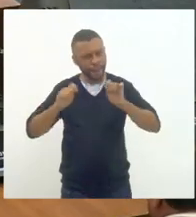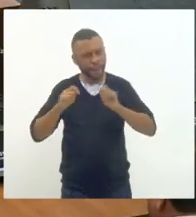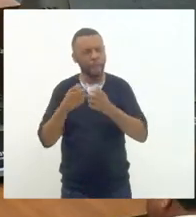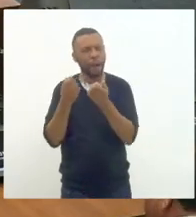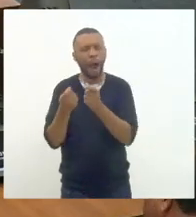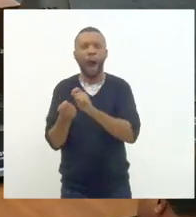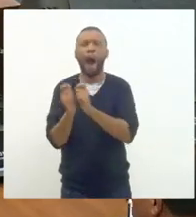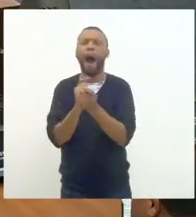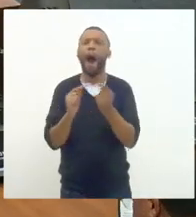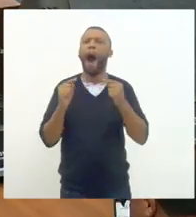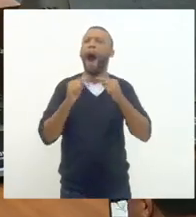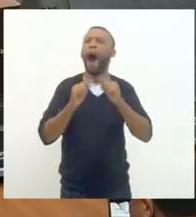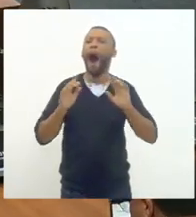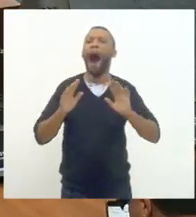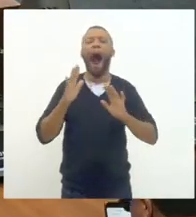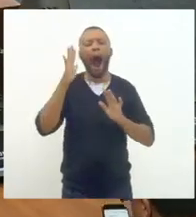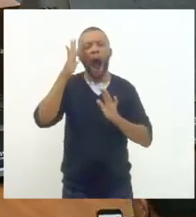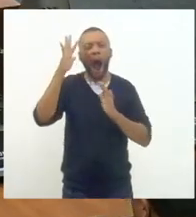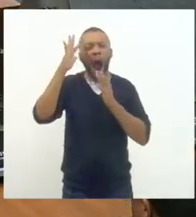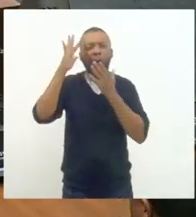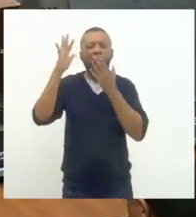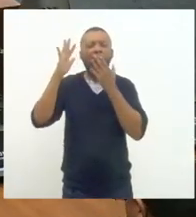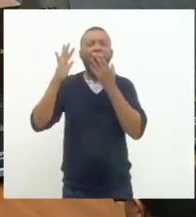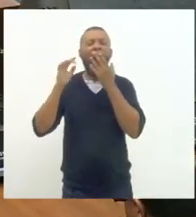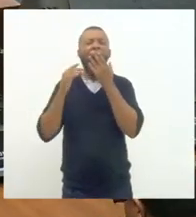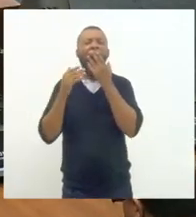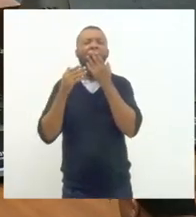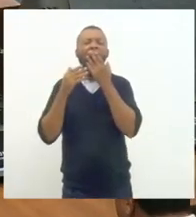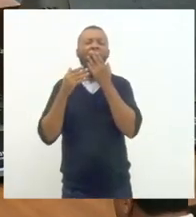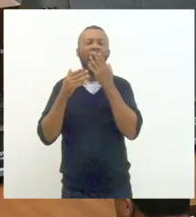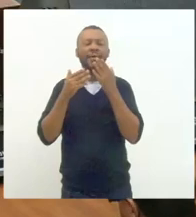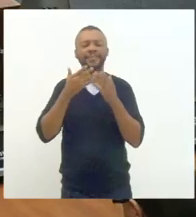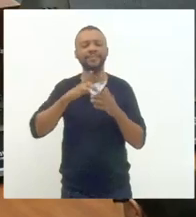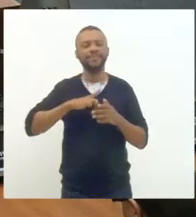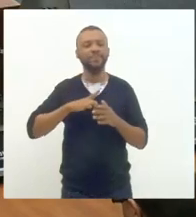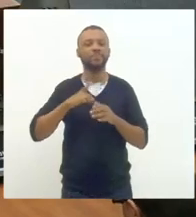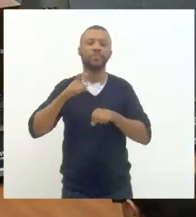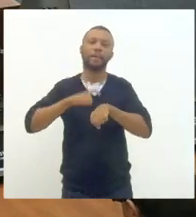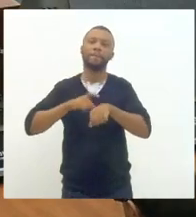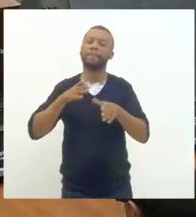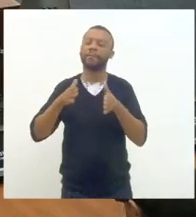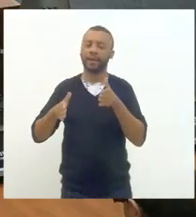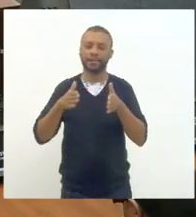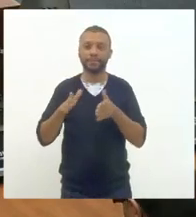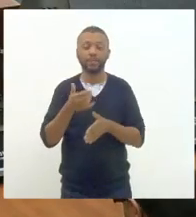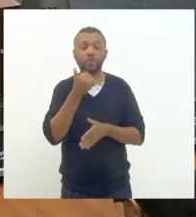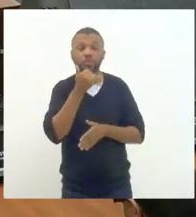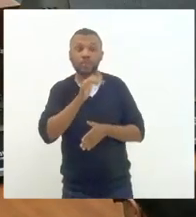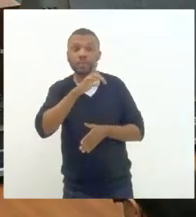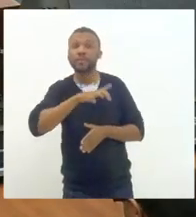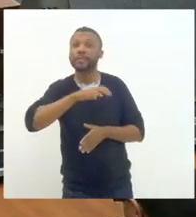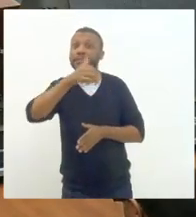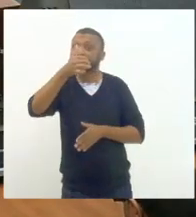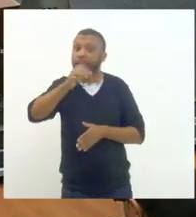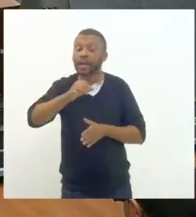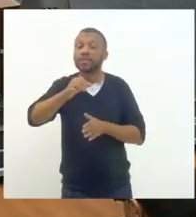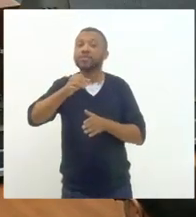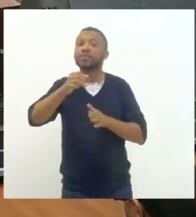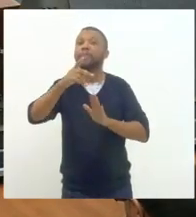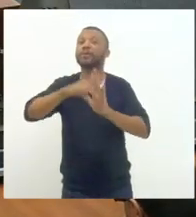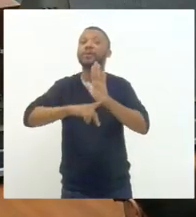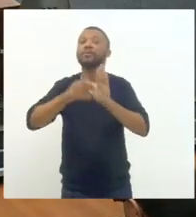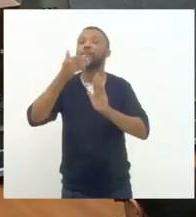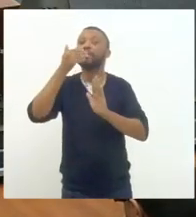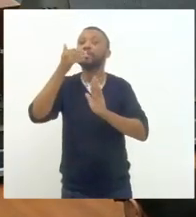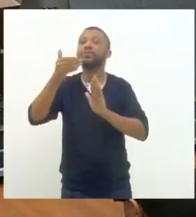emendas. Teoricamente, só se tivesse... Não tem prazo, porque tem que votar para as comissões. Eu tenho 10 projetos para pedir pauta para hoje